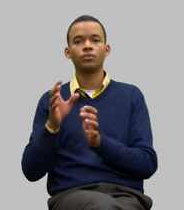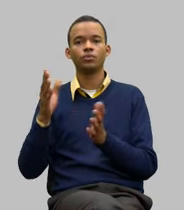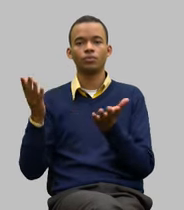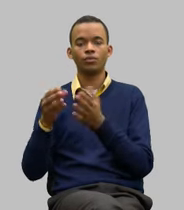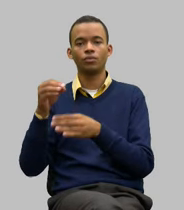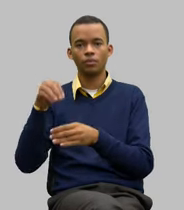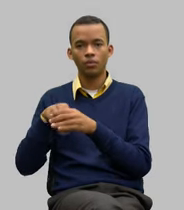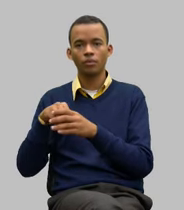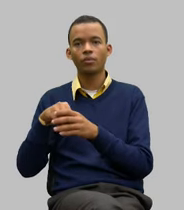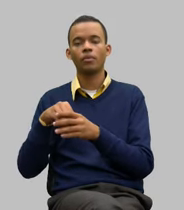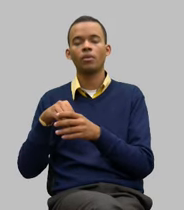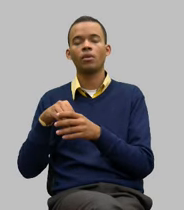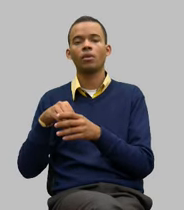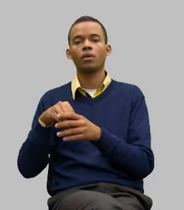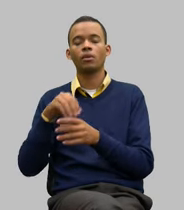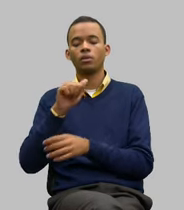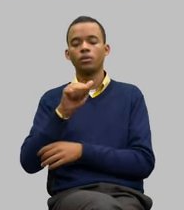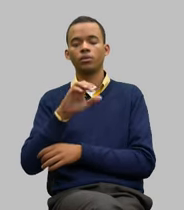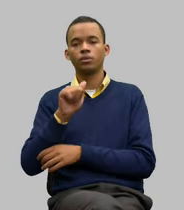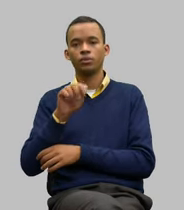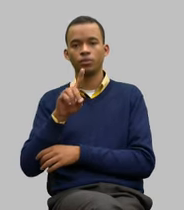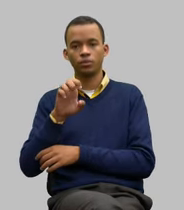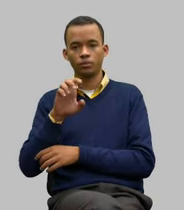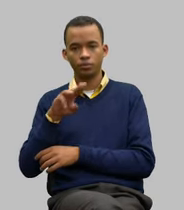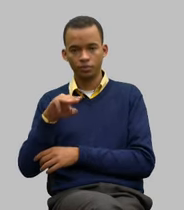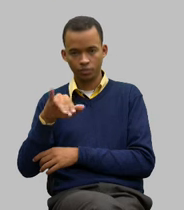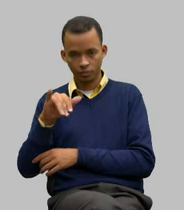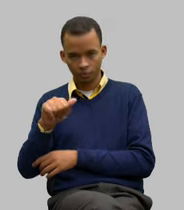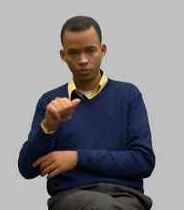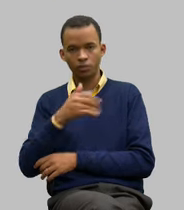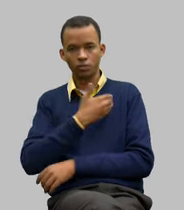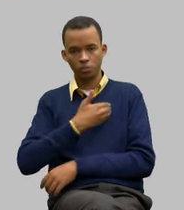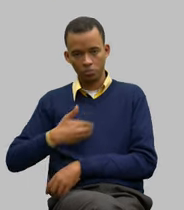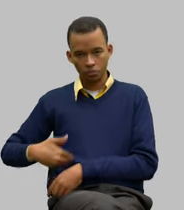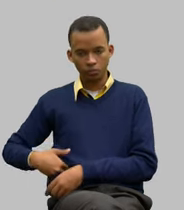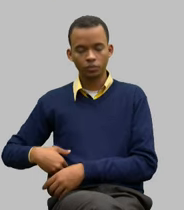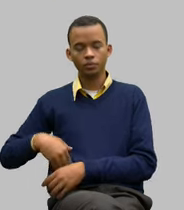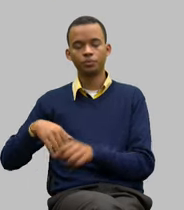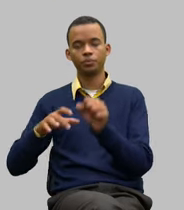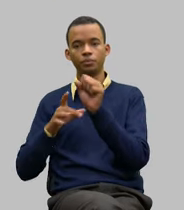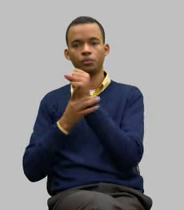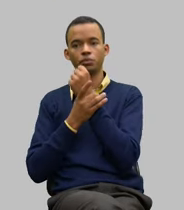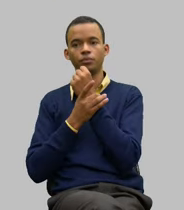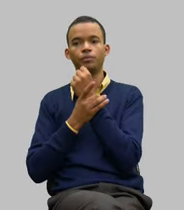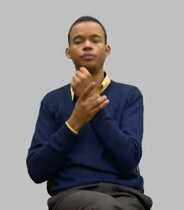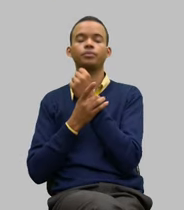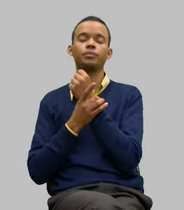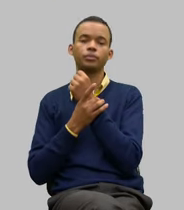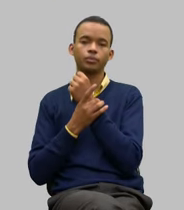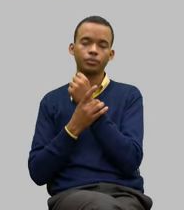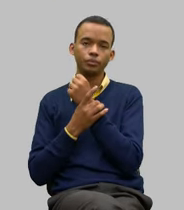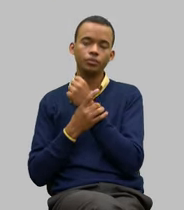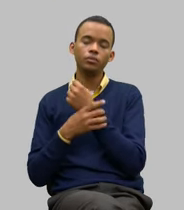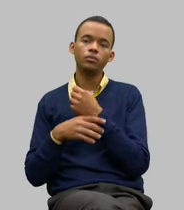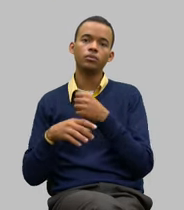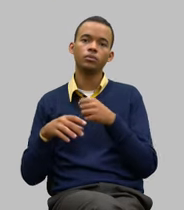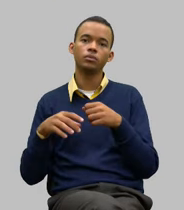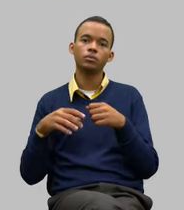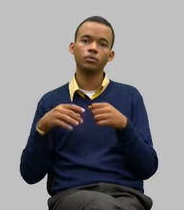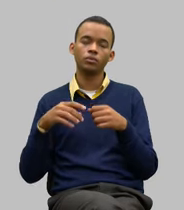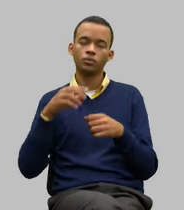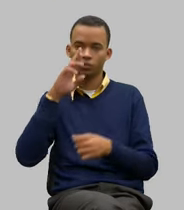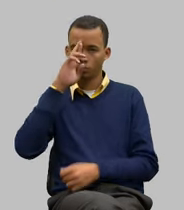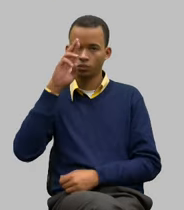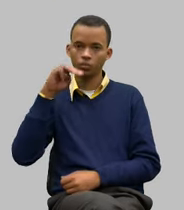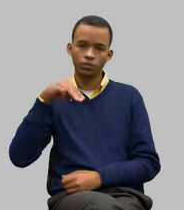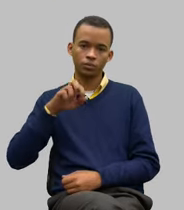Segurança Pública o chefe sor Marco Aurélio eh em relação a esse assunto o sor ou o